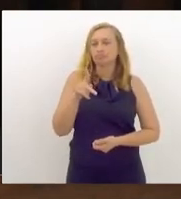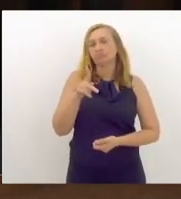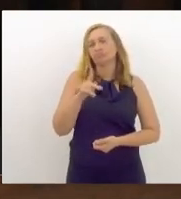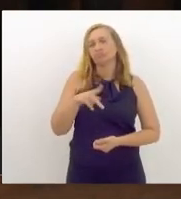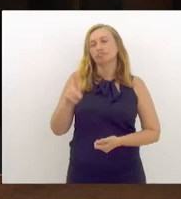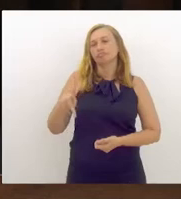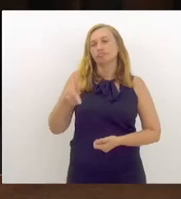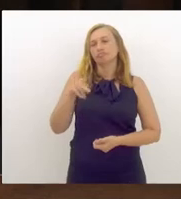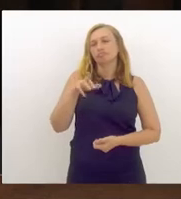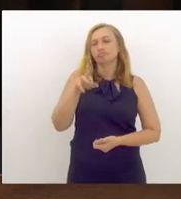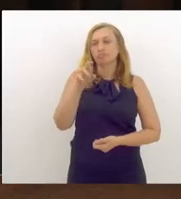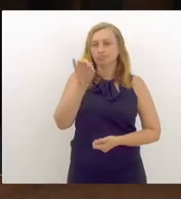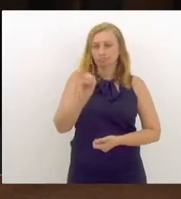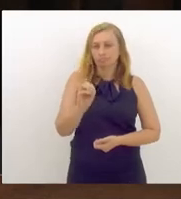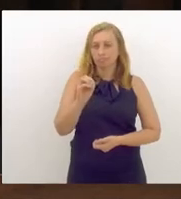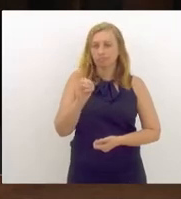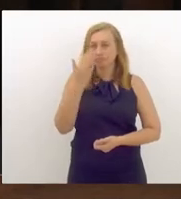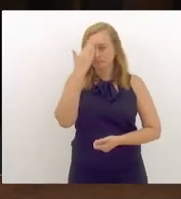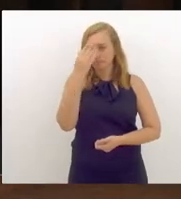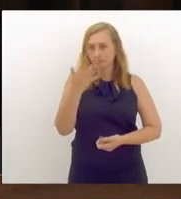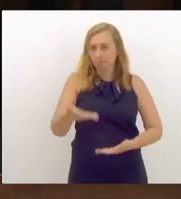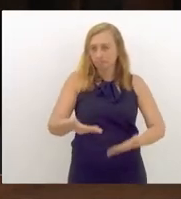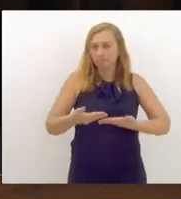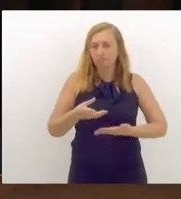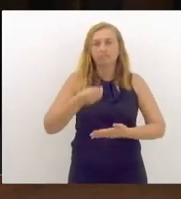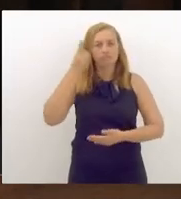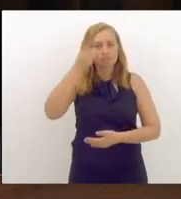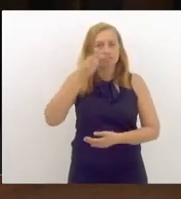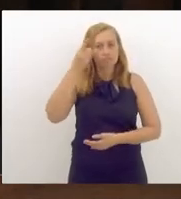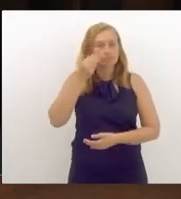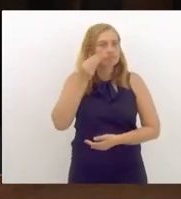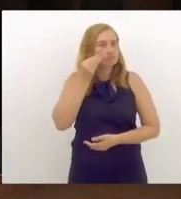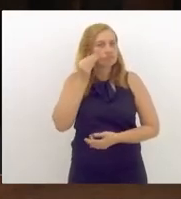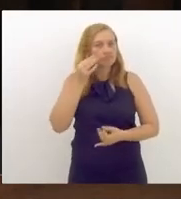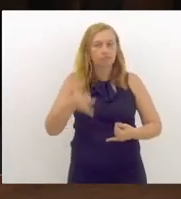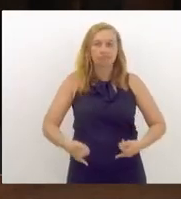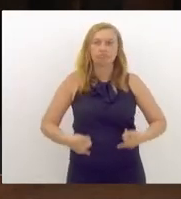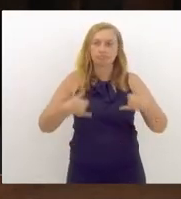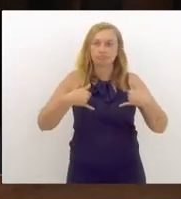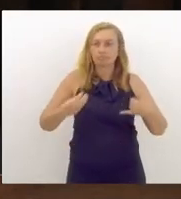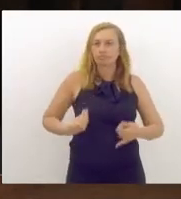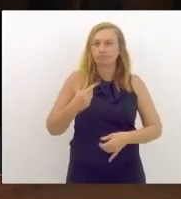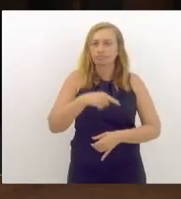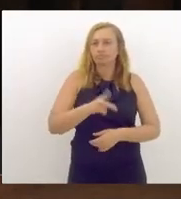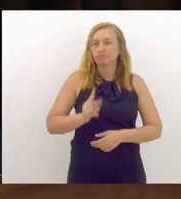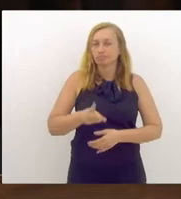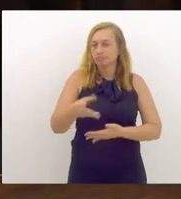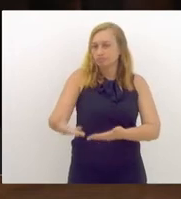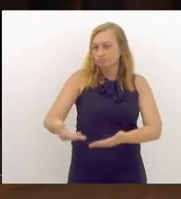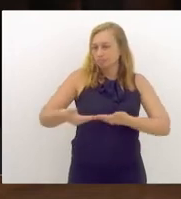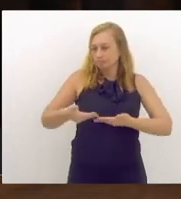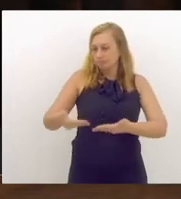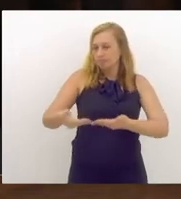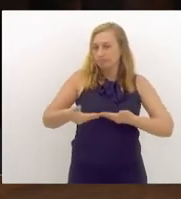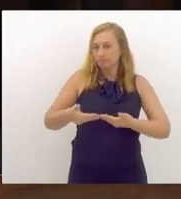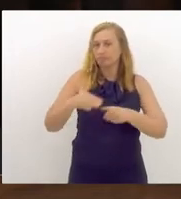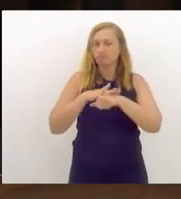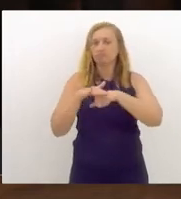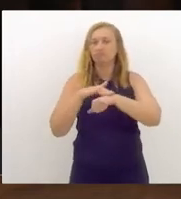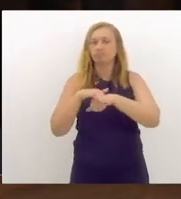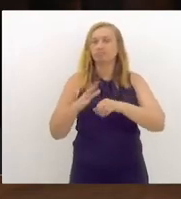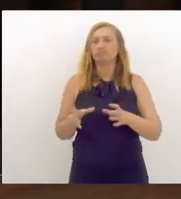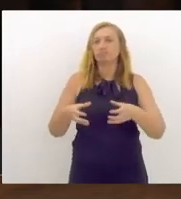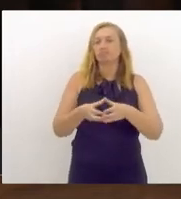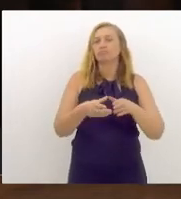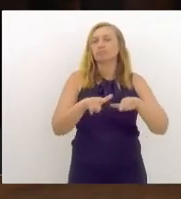o convite da deputada Mônica É uma honra tá aqui acho que todas as vezes que ela me convidou para conversar com